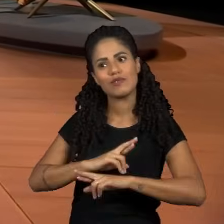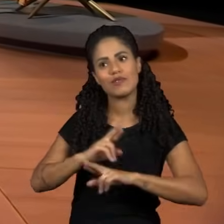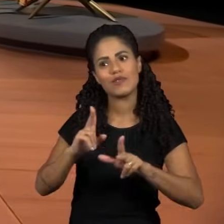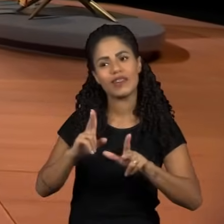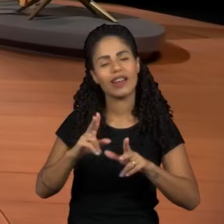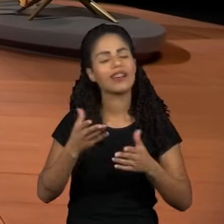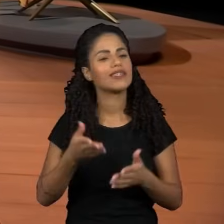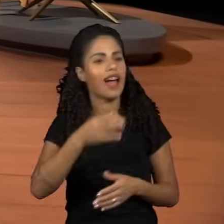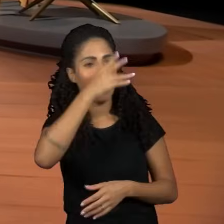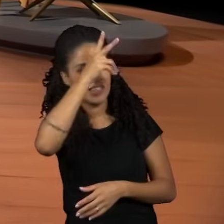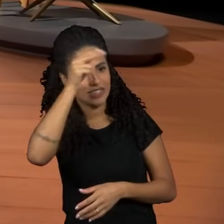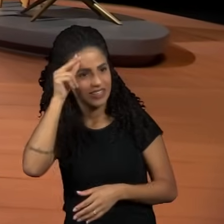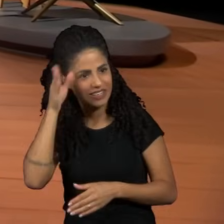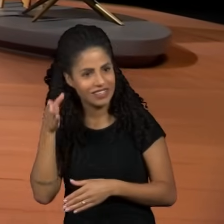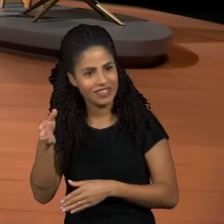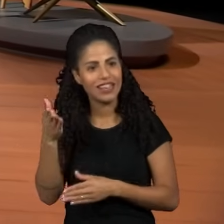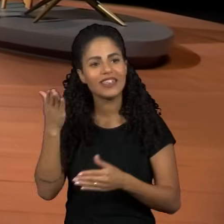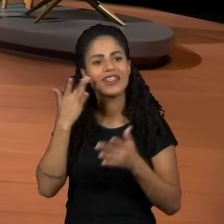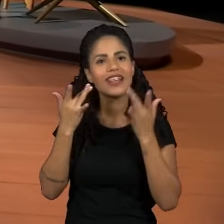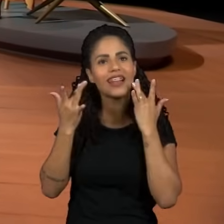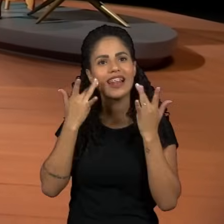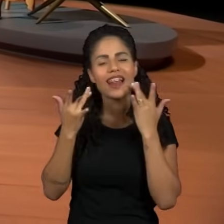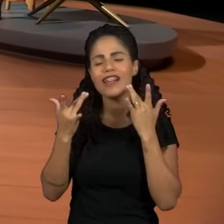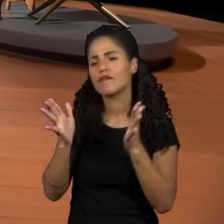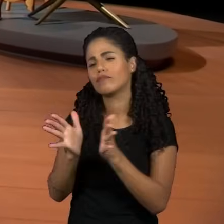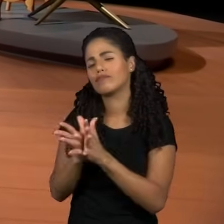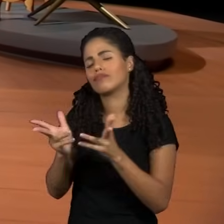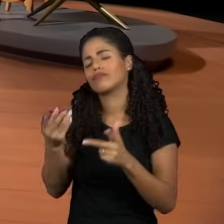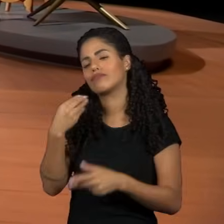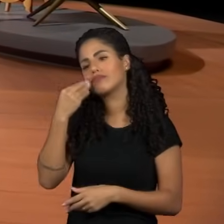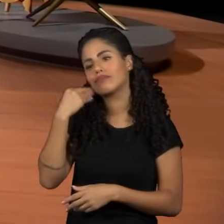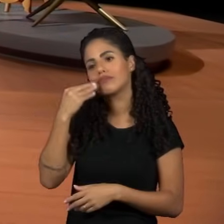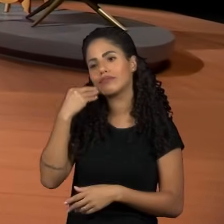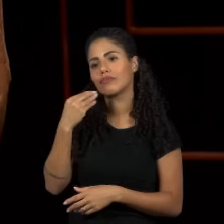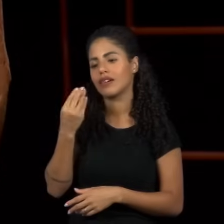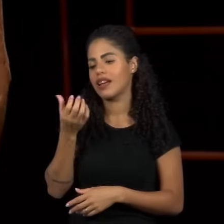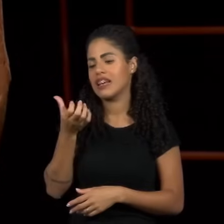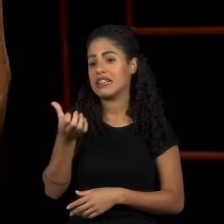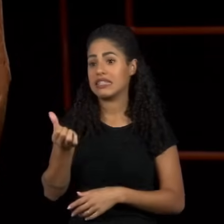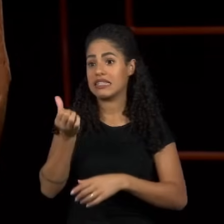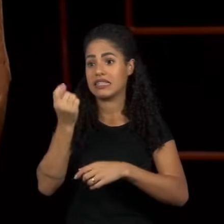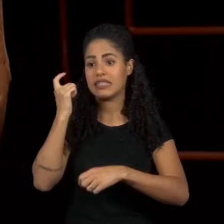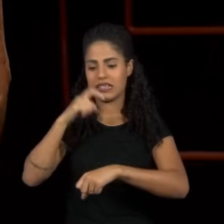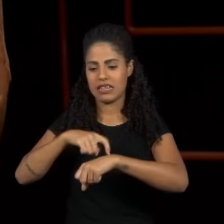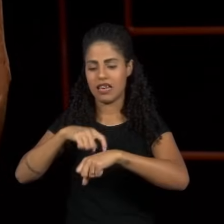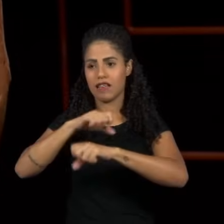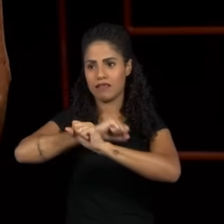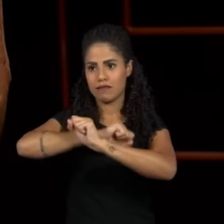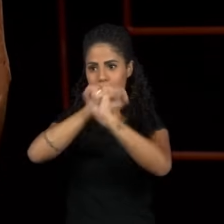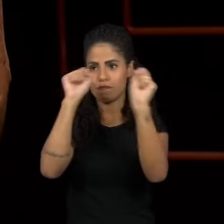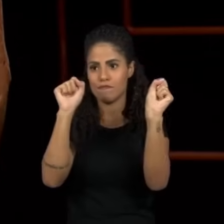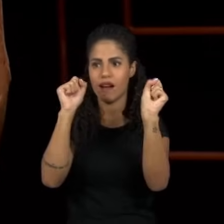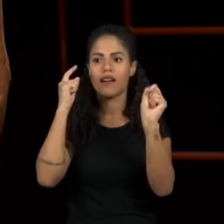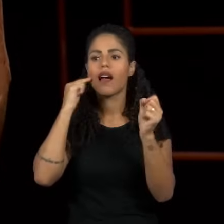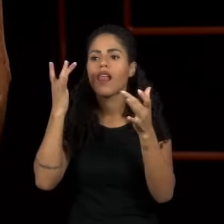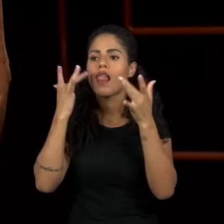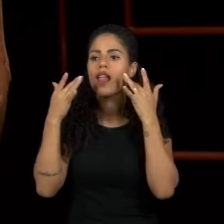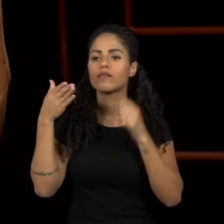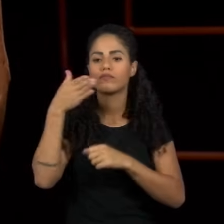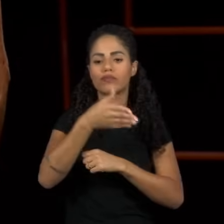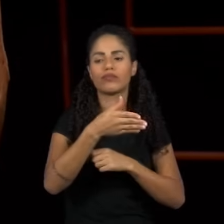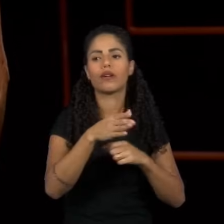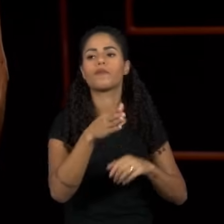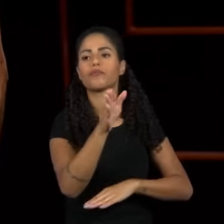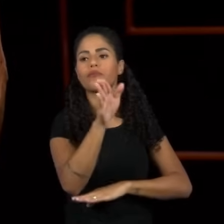Uma experiência fantástica, né? Terminou às 6 da manhã, íamos todos para o teatro, para o Hotel Hilton,